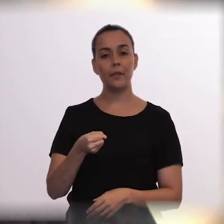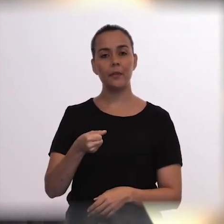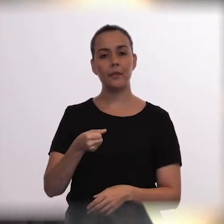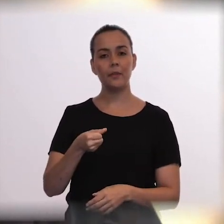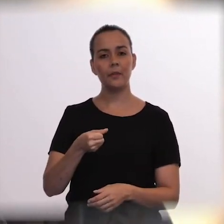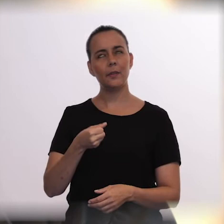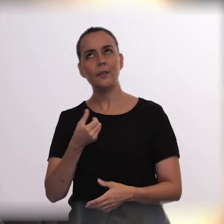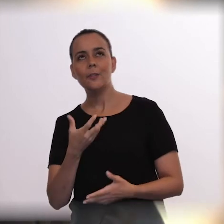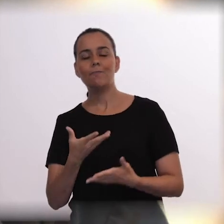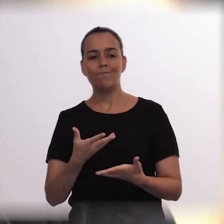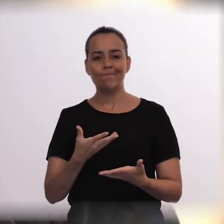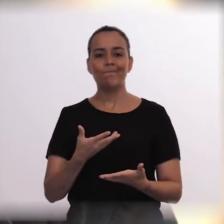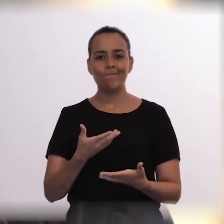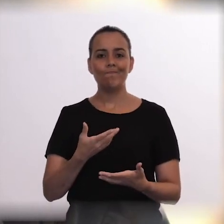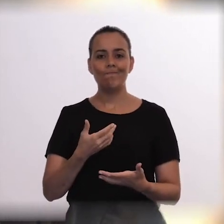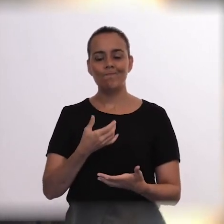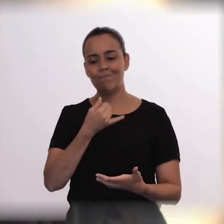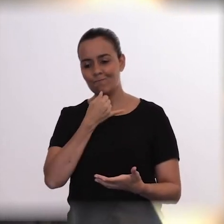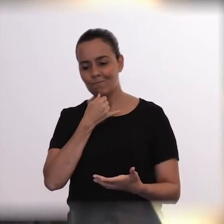eu acabei